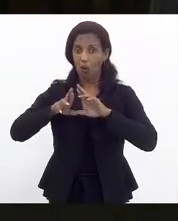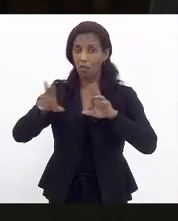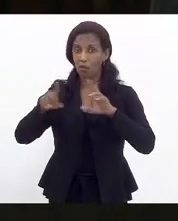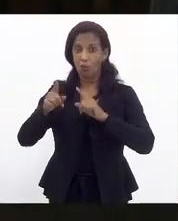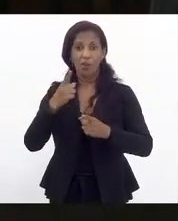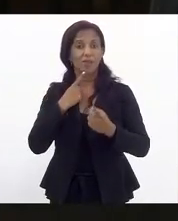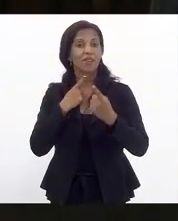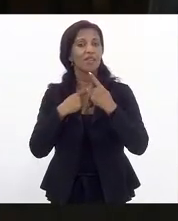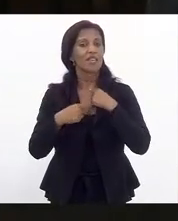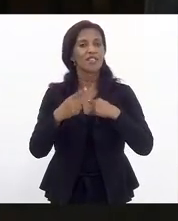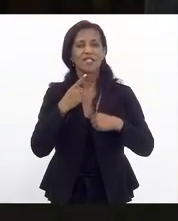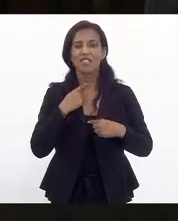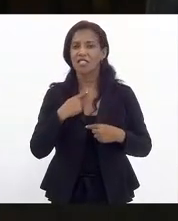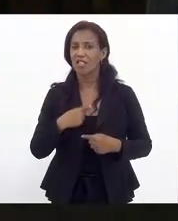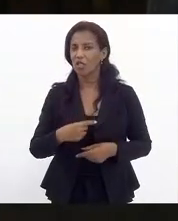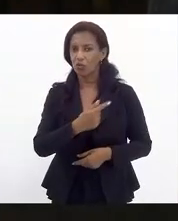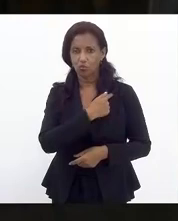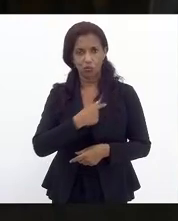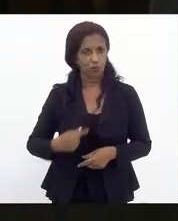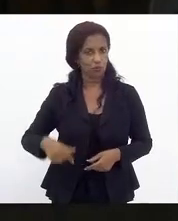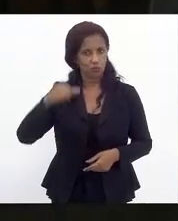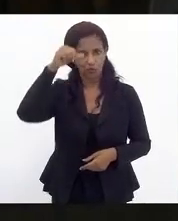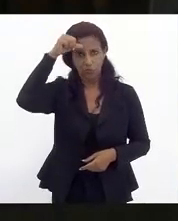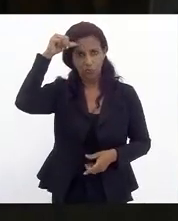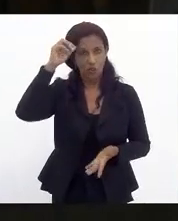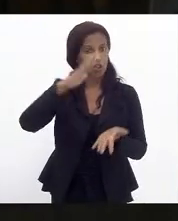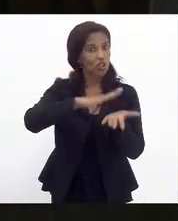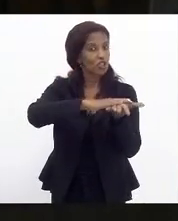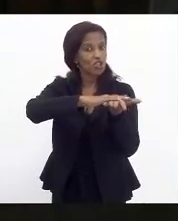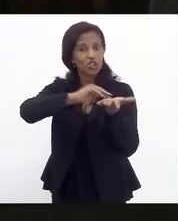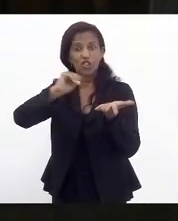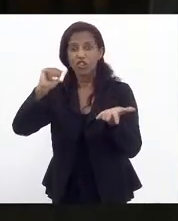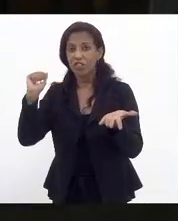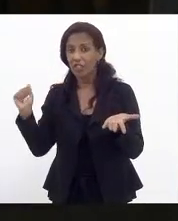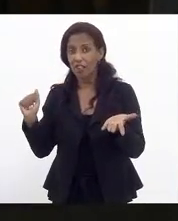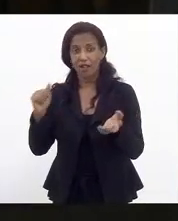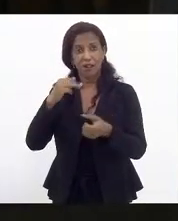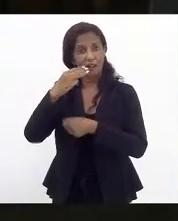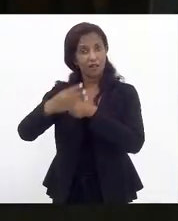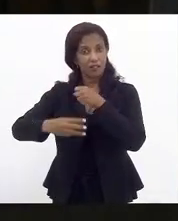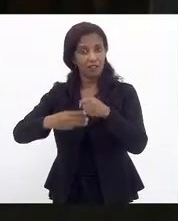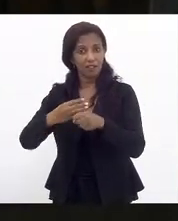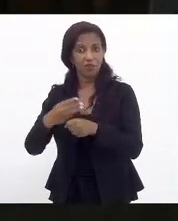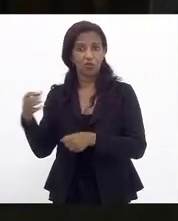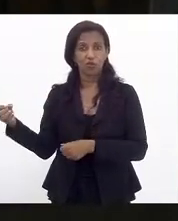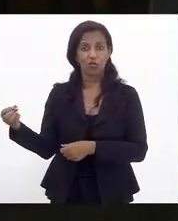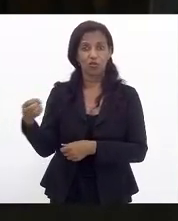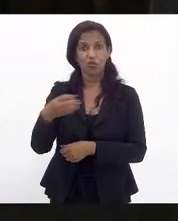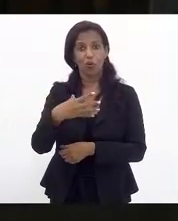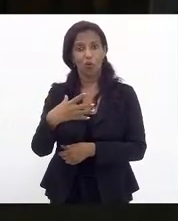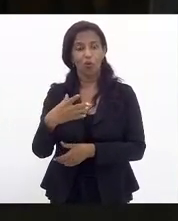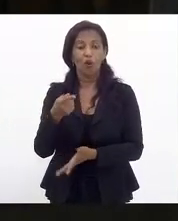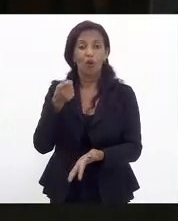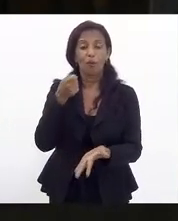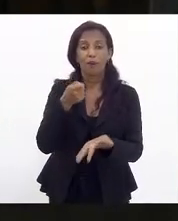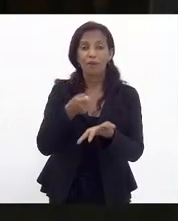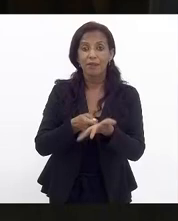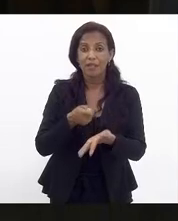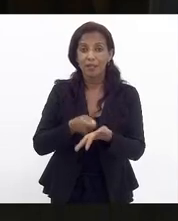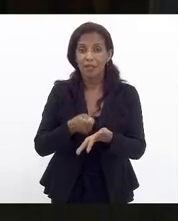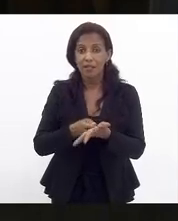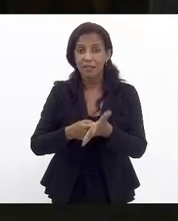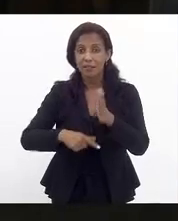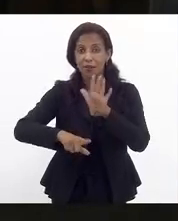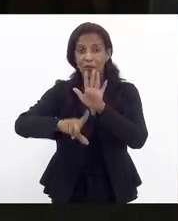é desejo do Senhor Governador áudio caça estilingue triênio de novos concursados para determinação